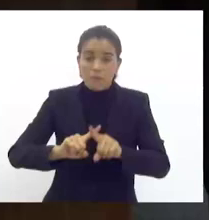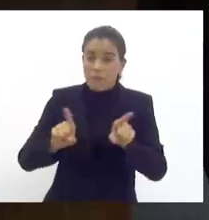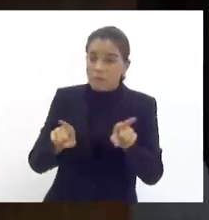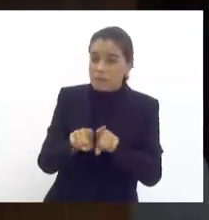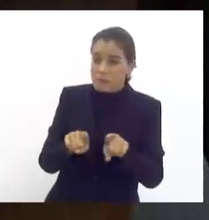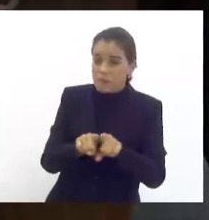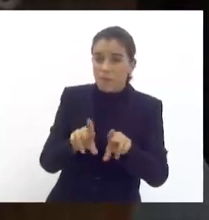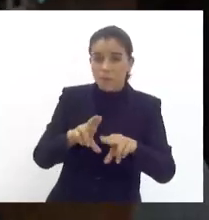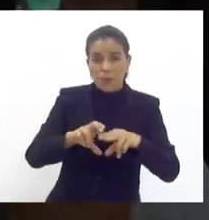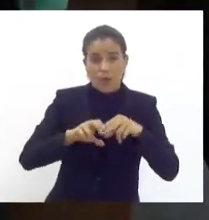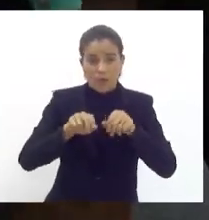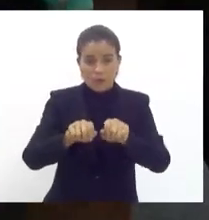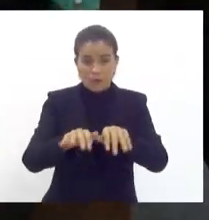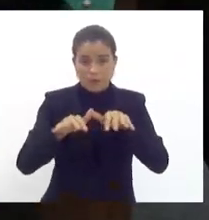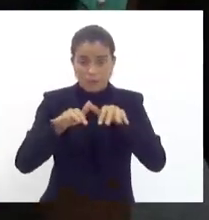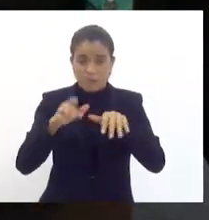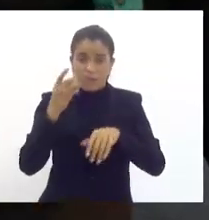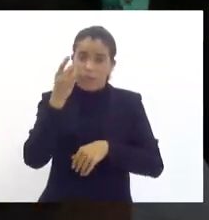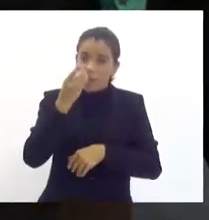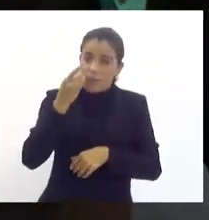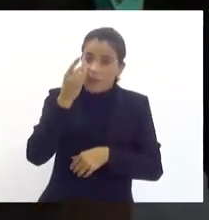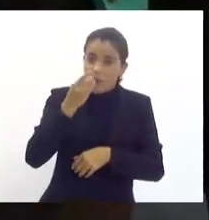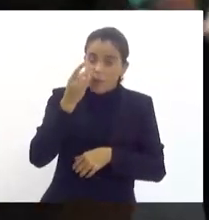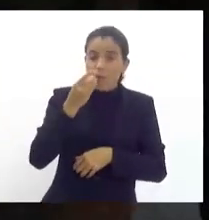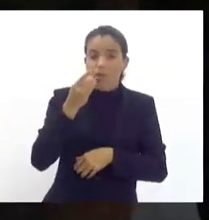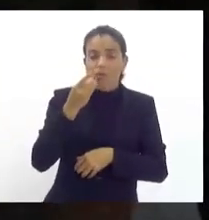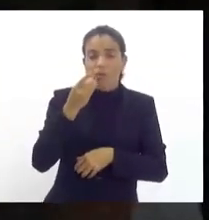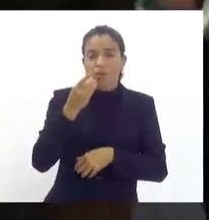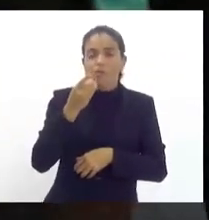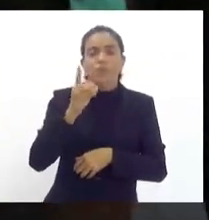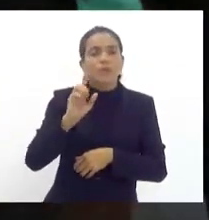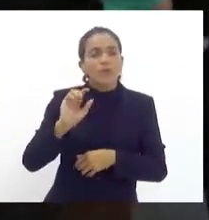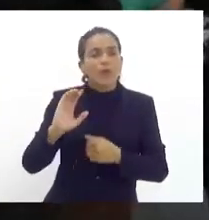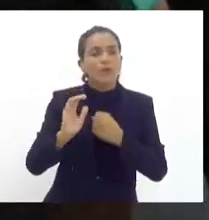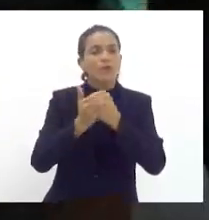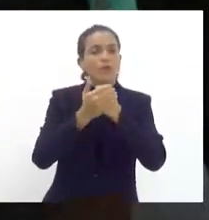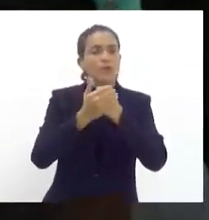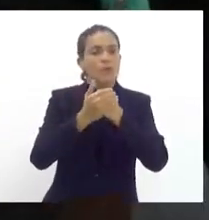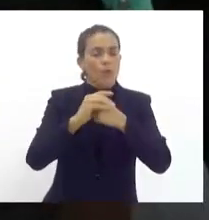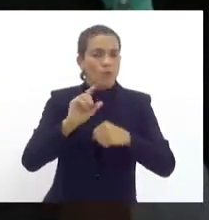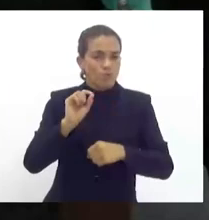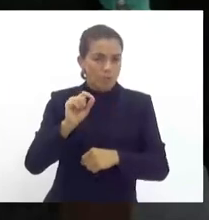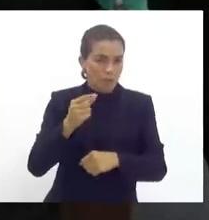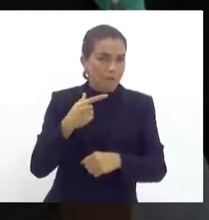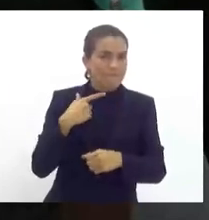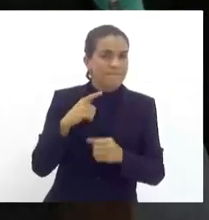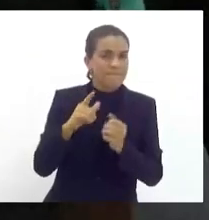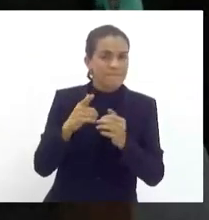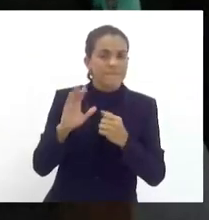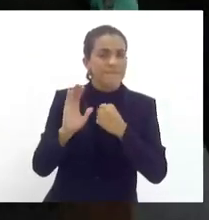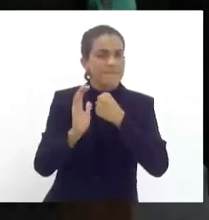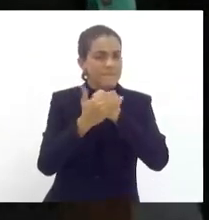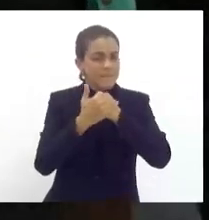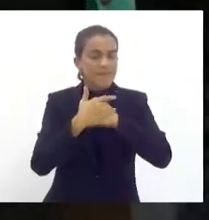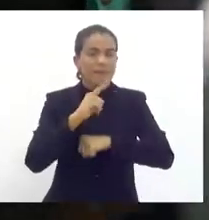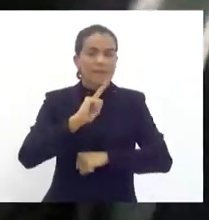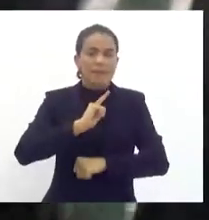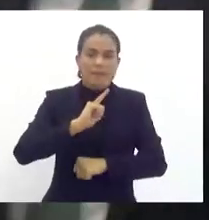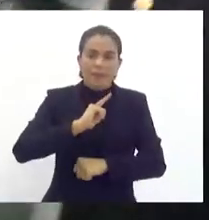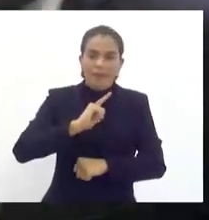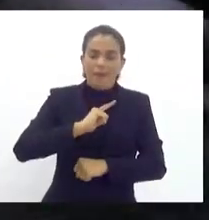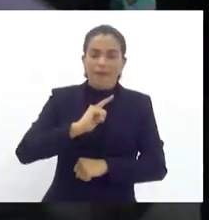porque este Parlamento Parlamento que guarda ainda resquícios de ser O parlamento